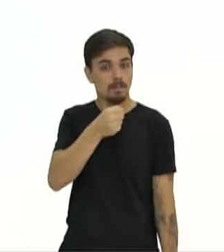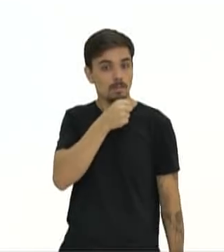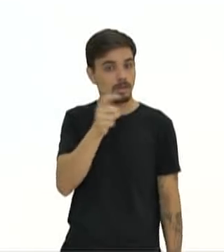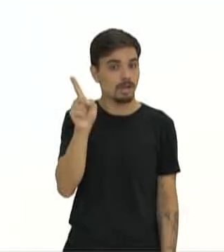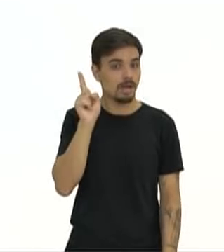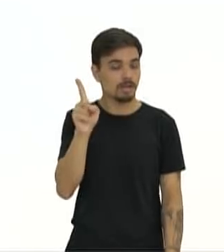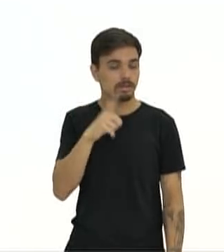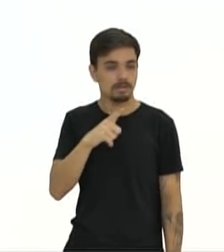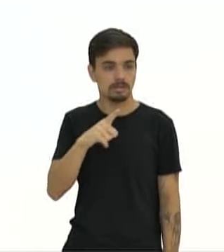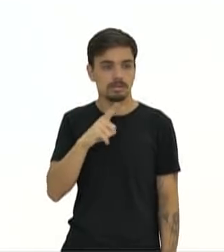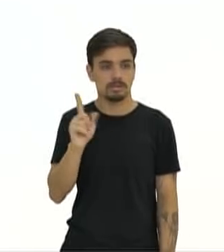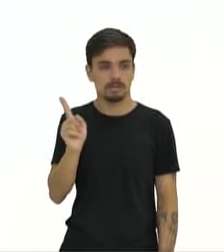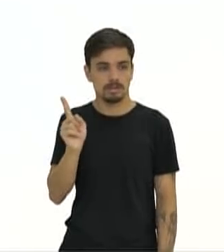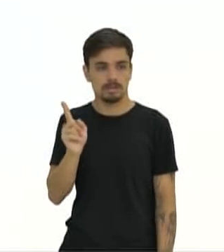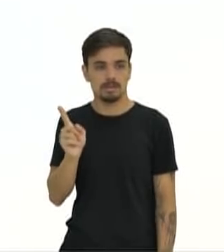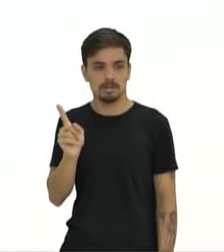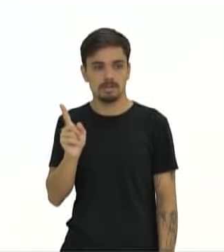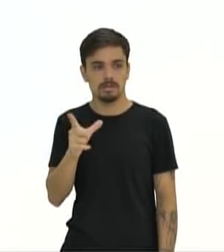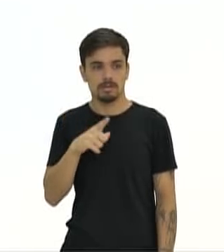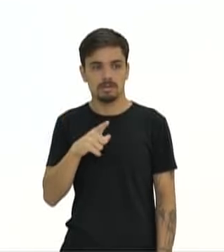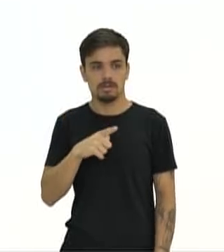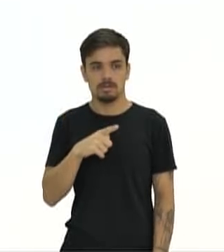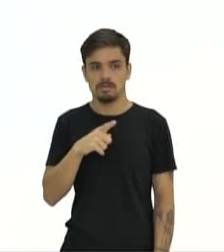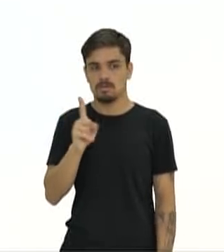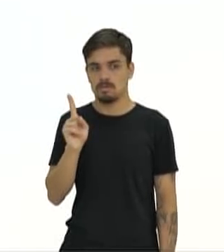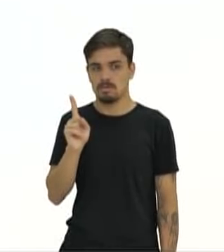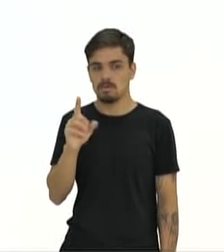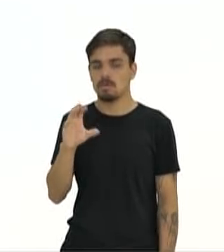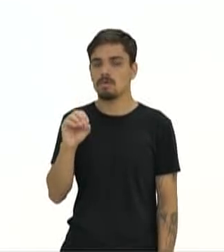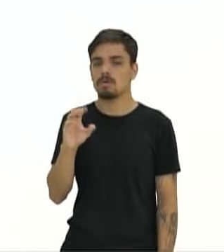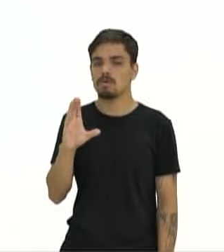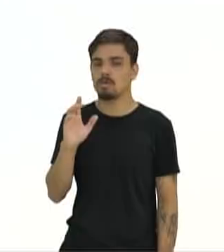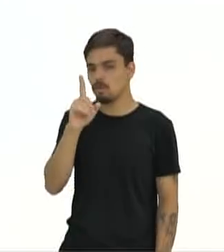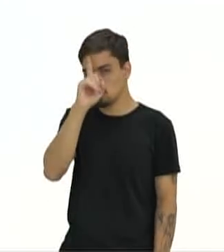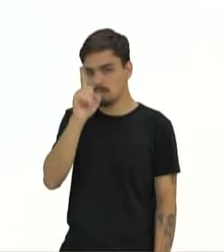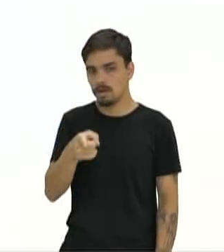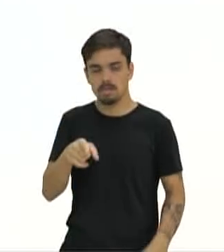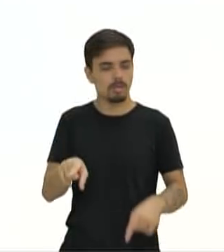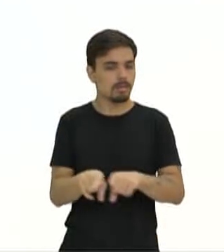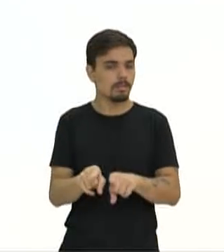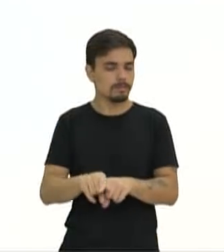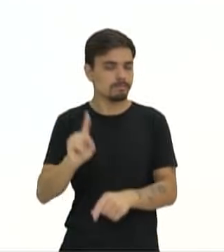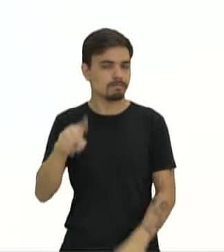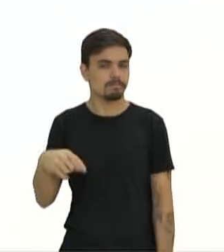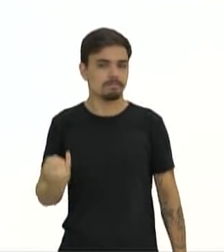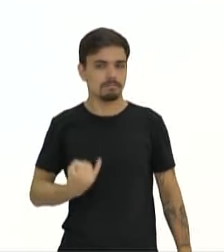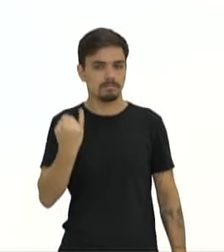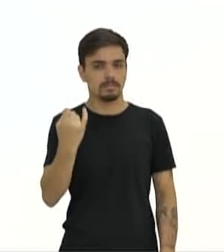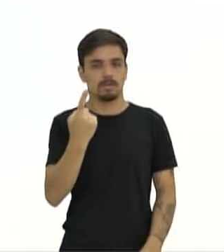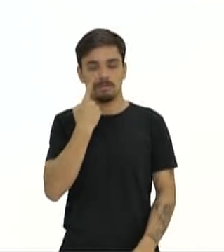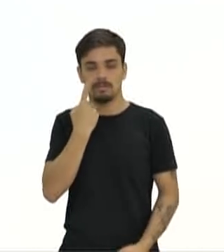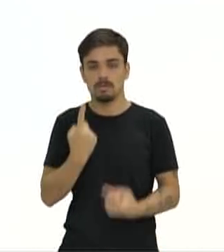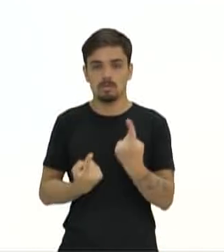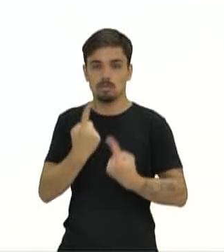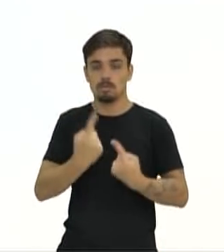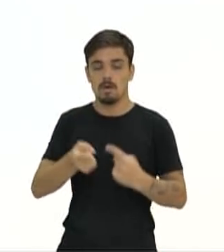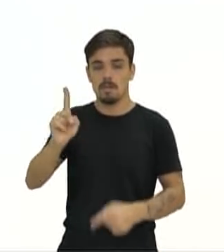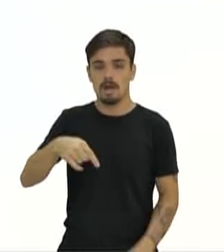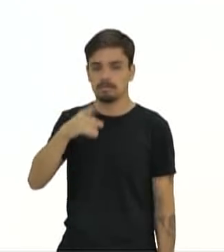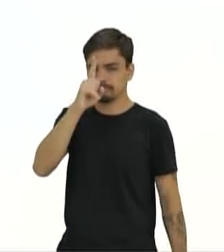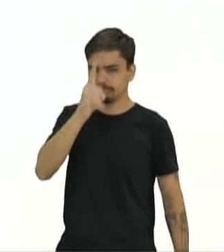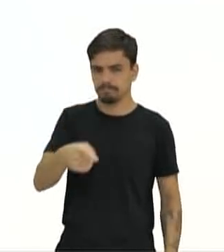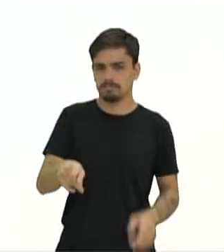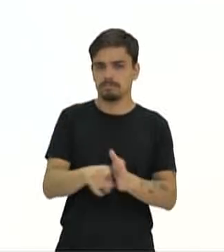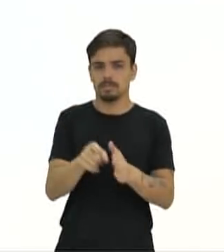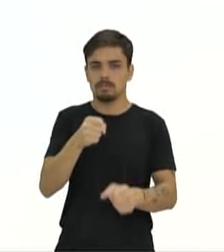deu ao GPT-3 o comando. Então, olha só, reportagem, certo? Agora a gente vai ver qual é o comando que